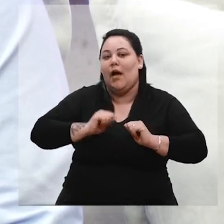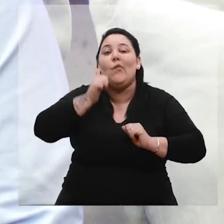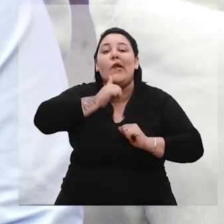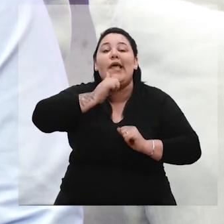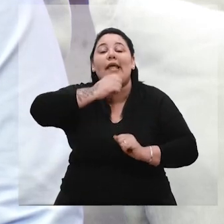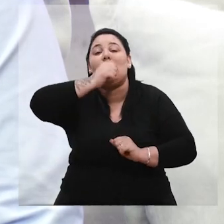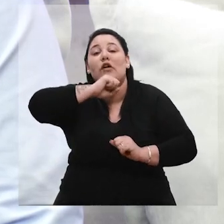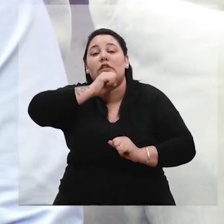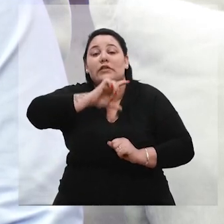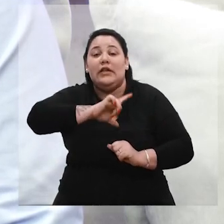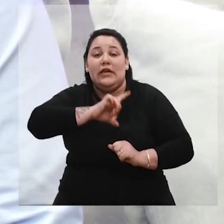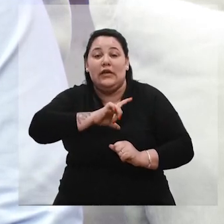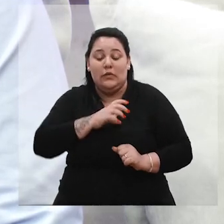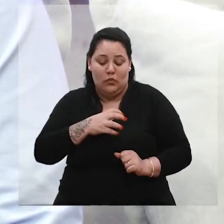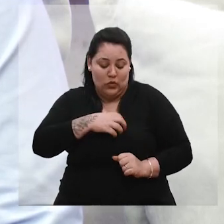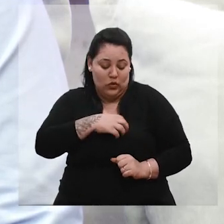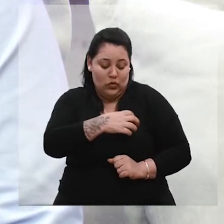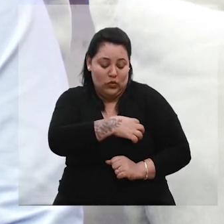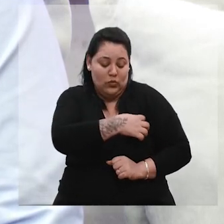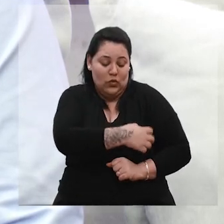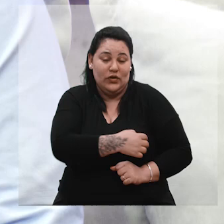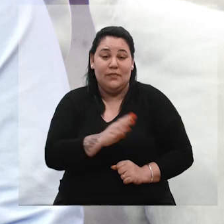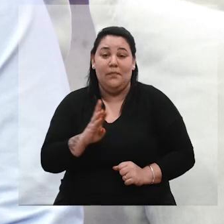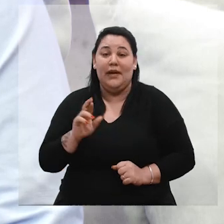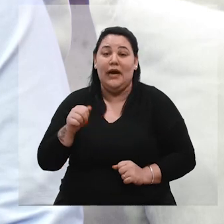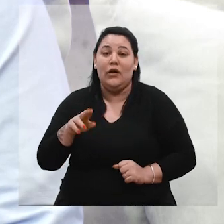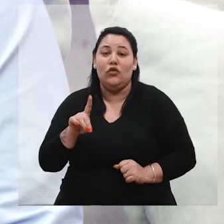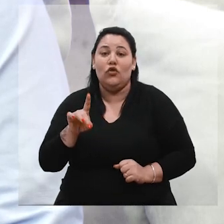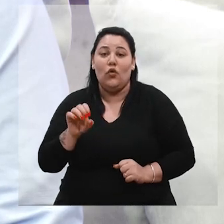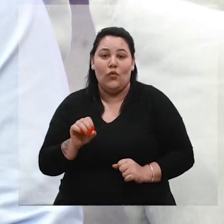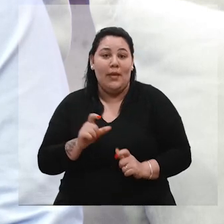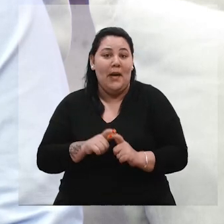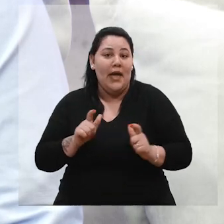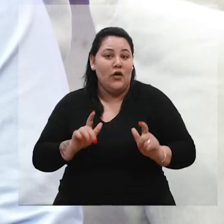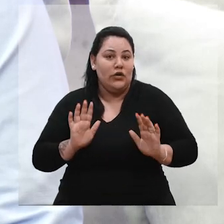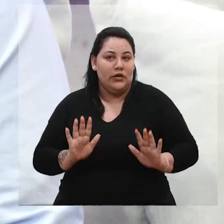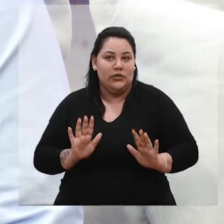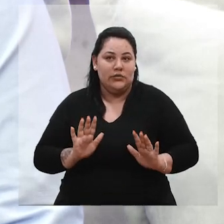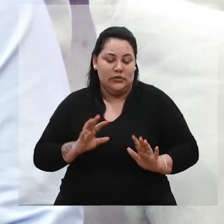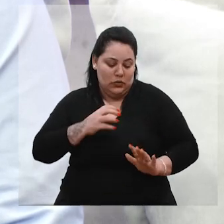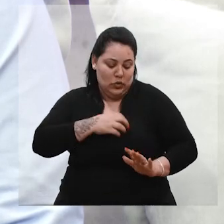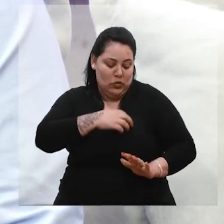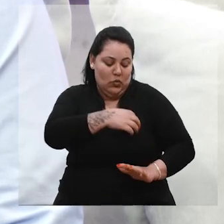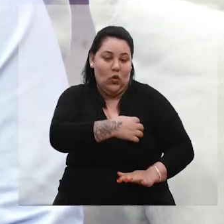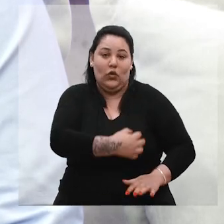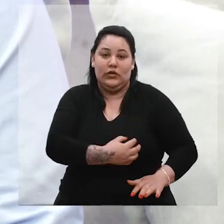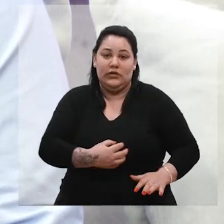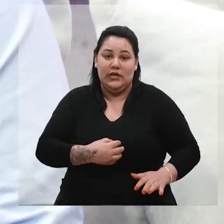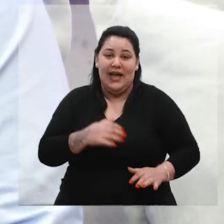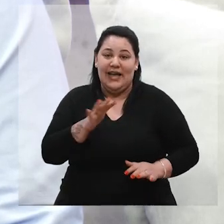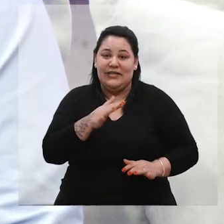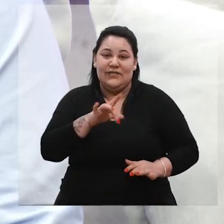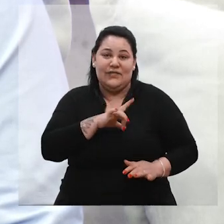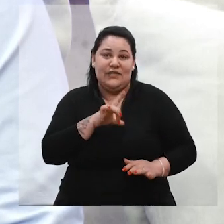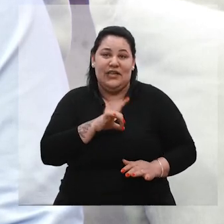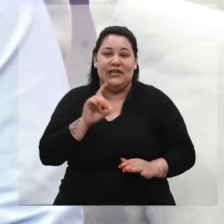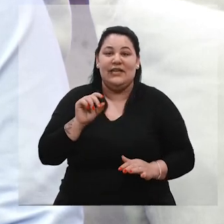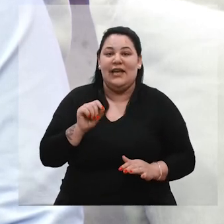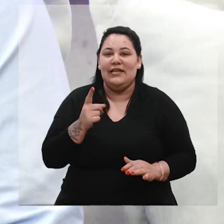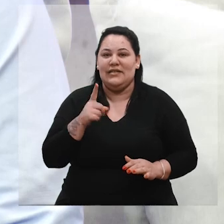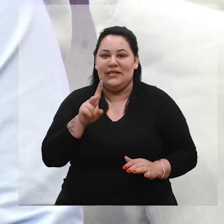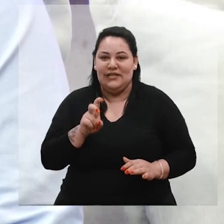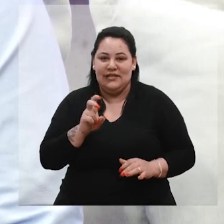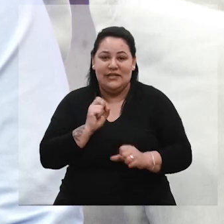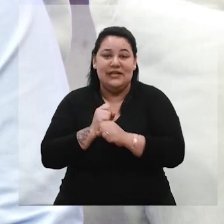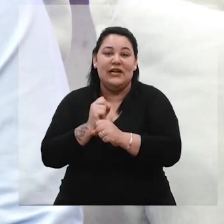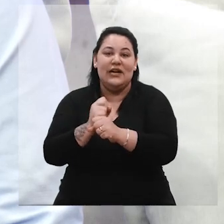mulheres idosas, elas têm tumores que são mais brandos, na sua maioria dos casos. Então, são tumores que, às vezes, elas vão ter por